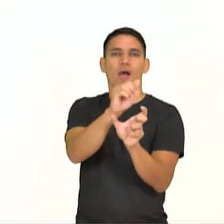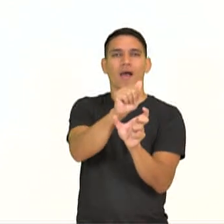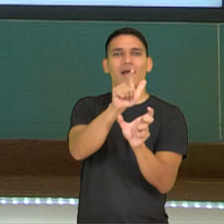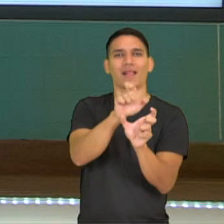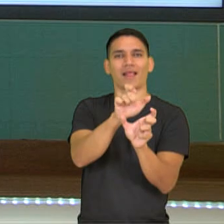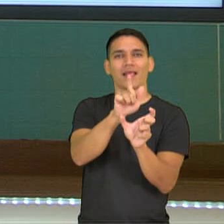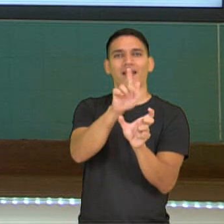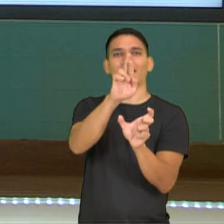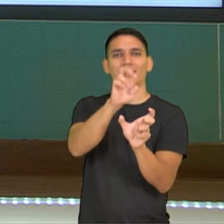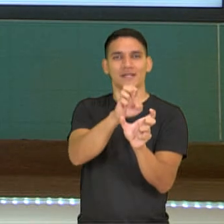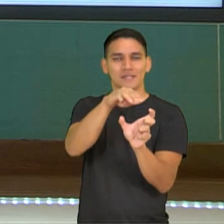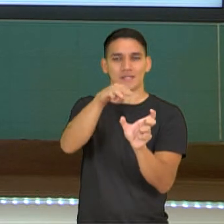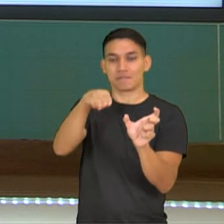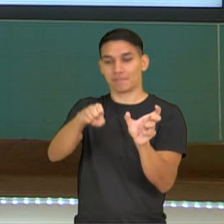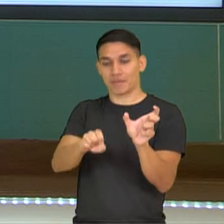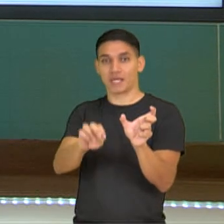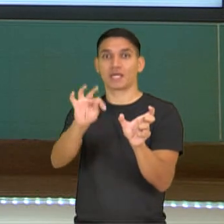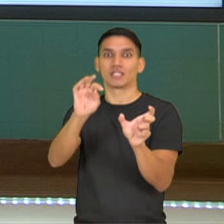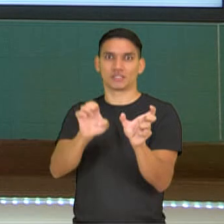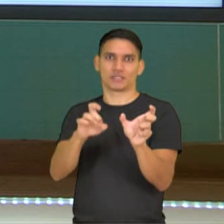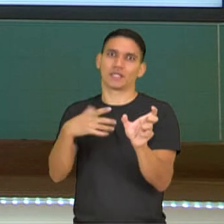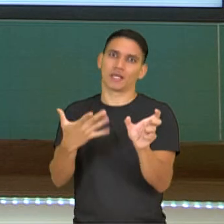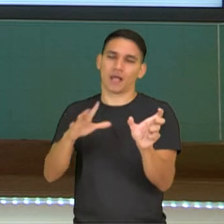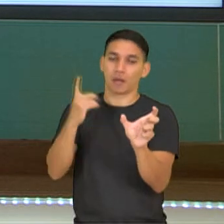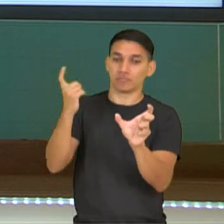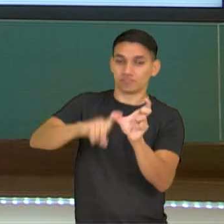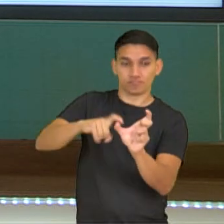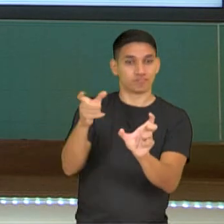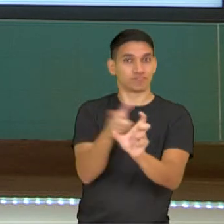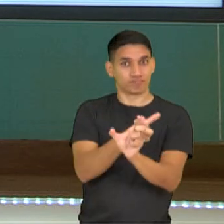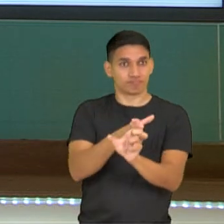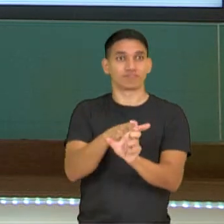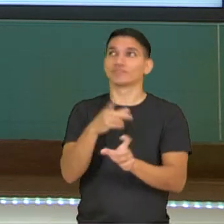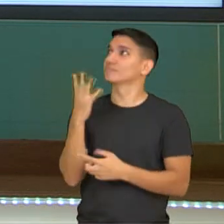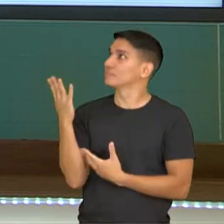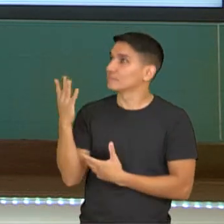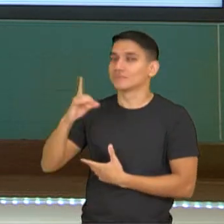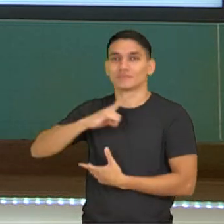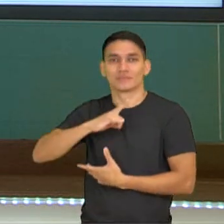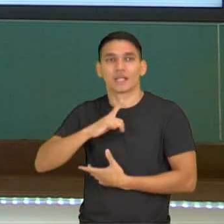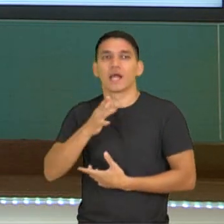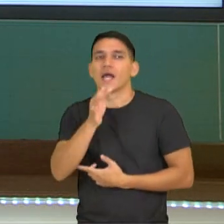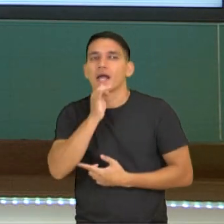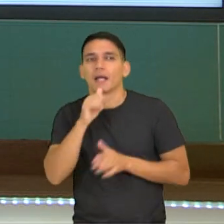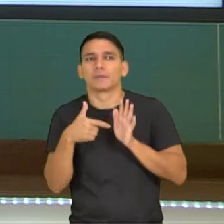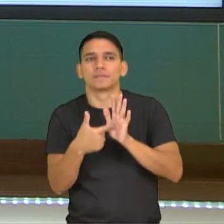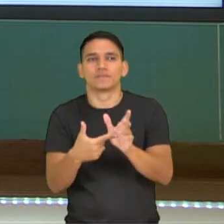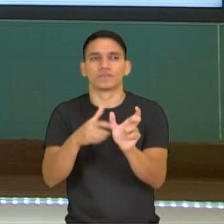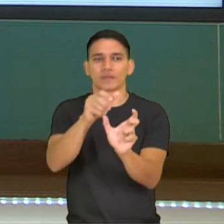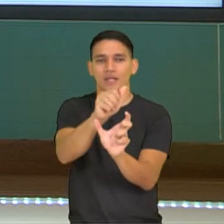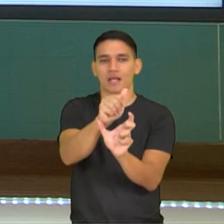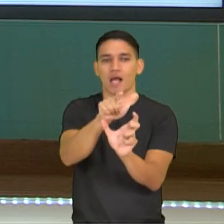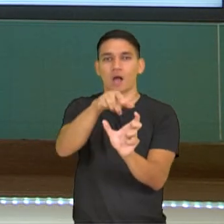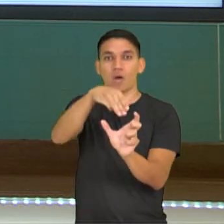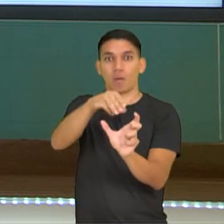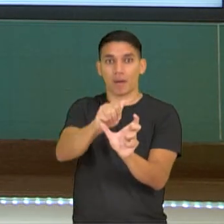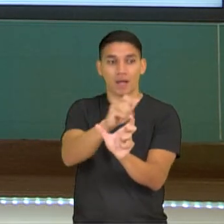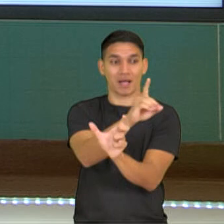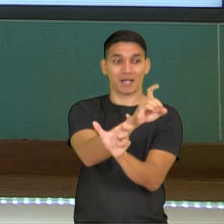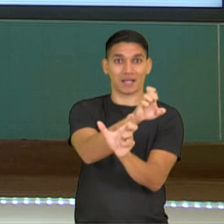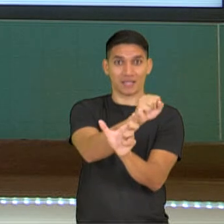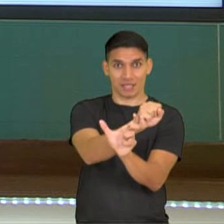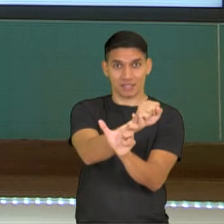A derivação parasintética é quando eu acrescento prefixo e sufixo ao mesmo tempo, né? Eu trouxe um exemplo aqui, alma, desalmado. Eu posso